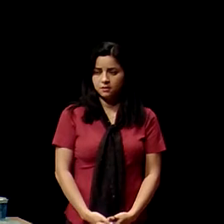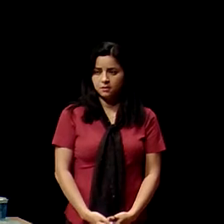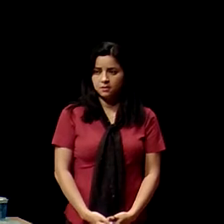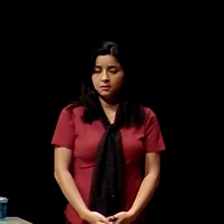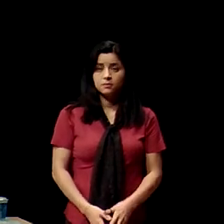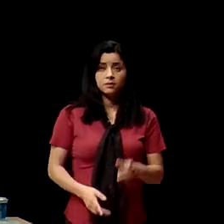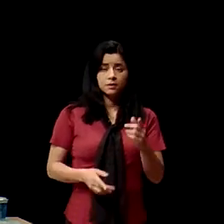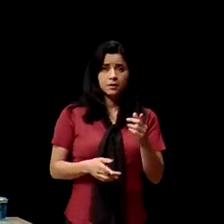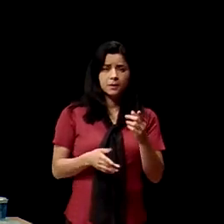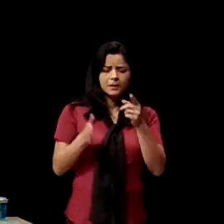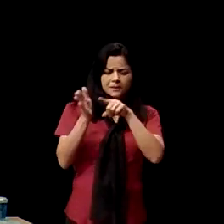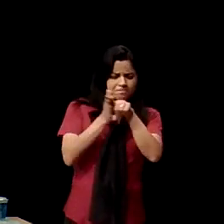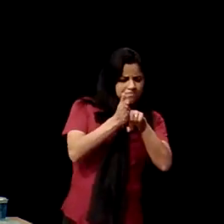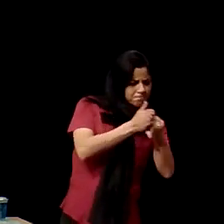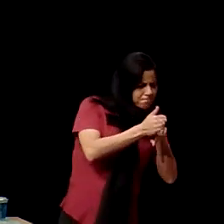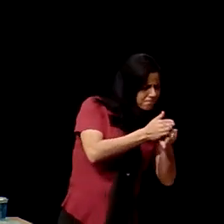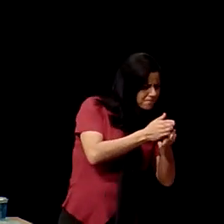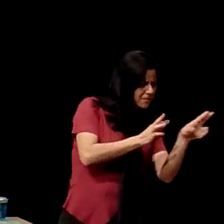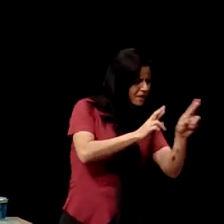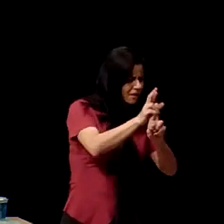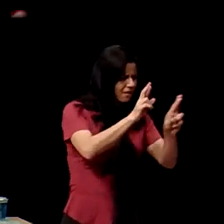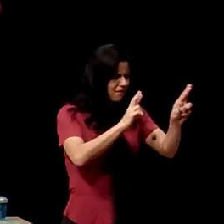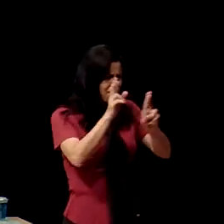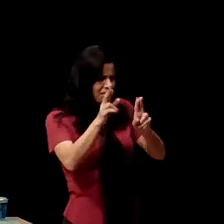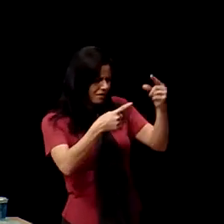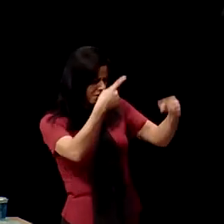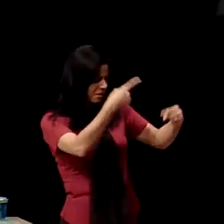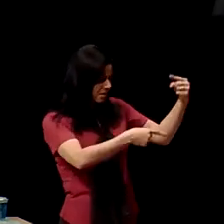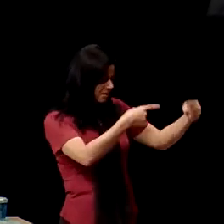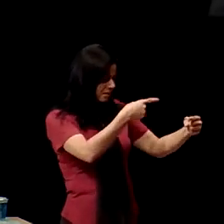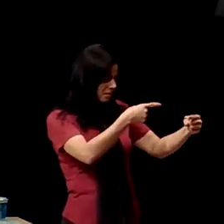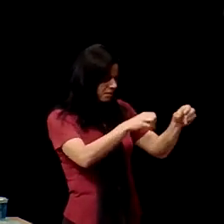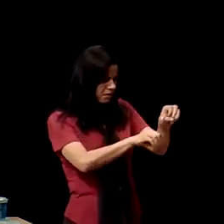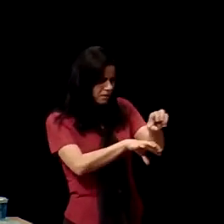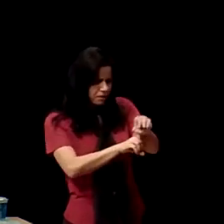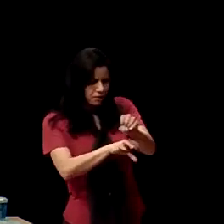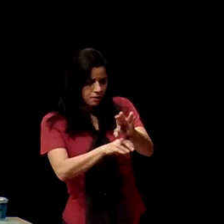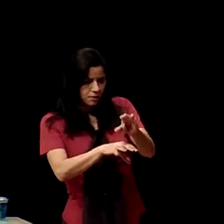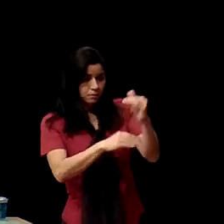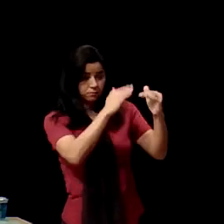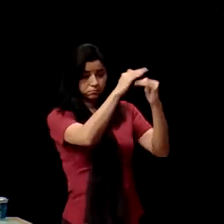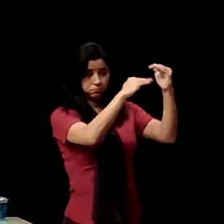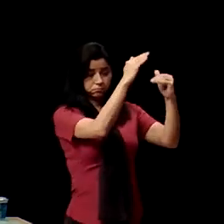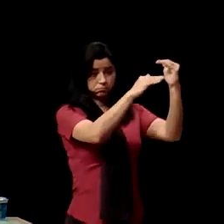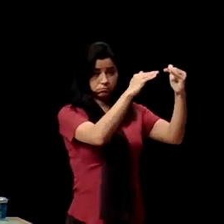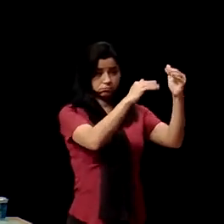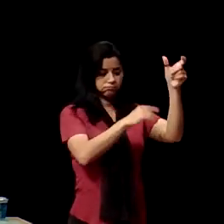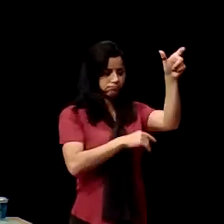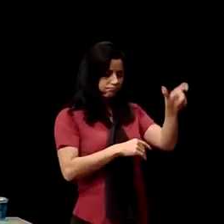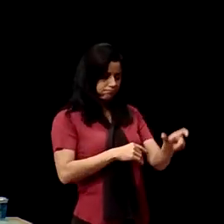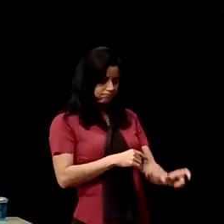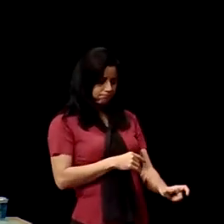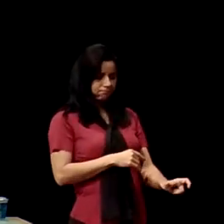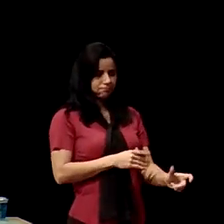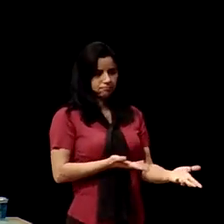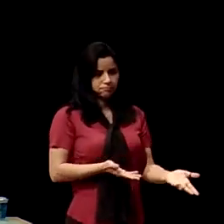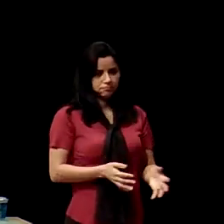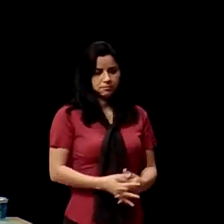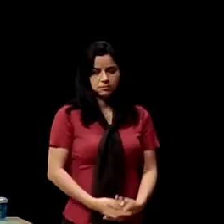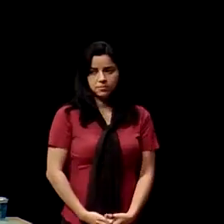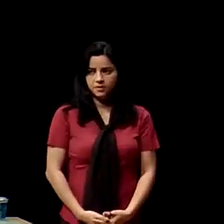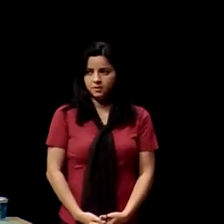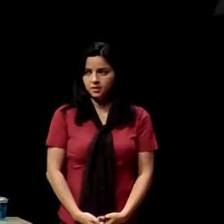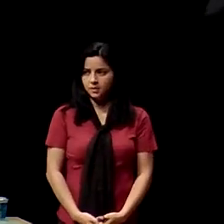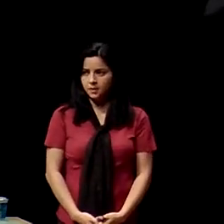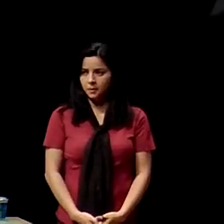growth. Examinando respostas políticas e educacionais que promovem o crescimento humano. With respect